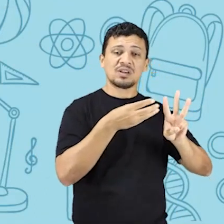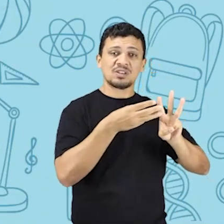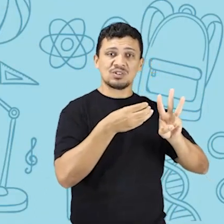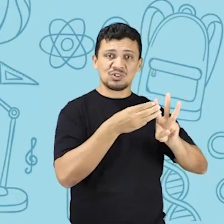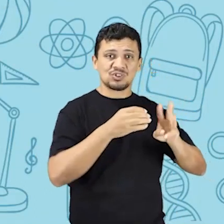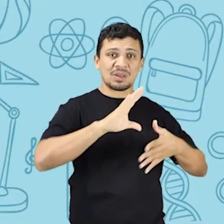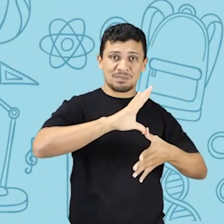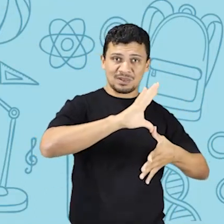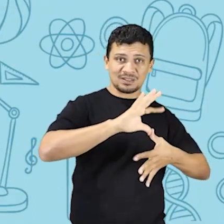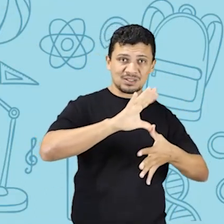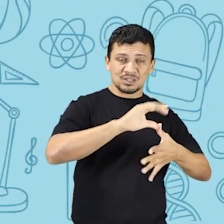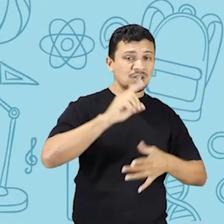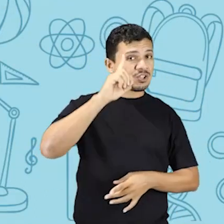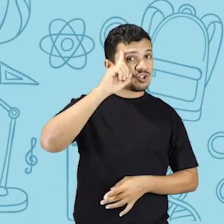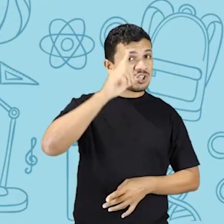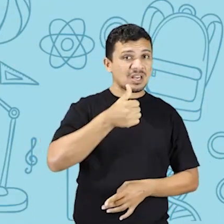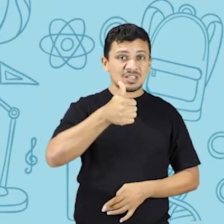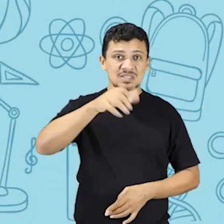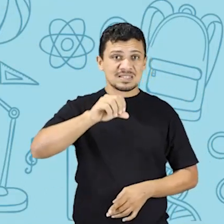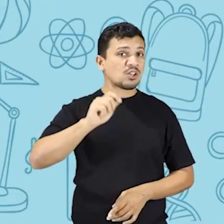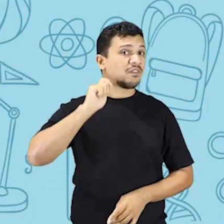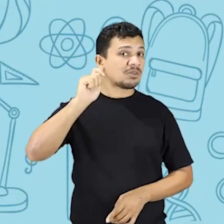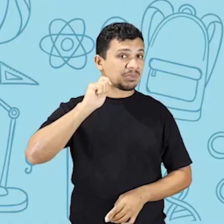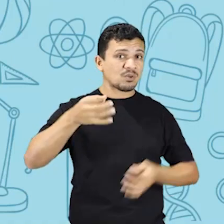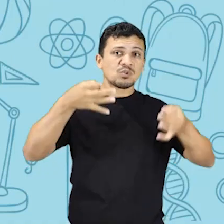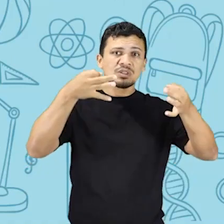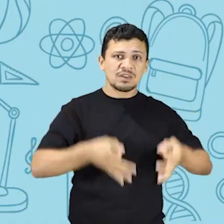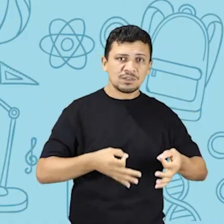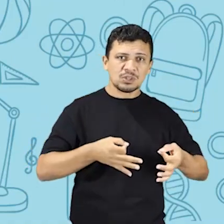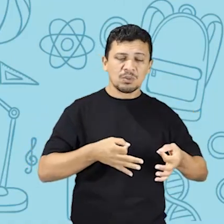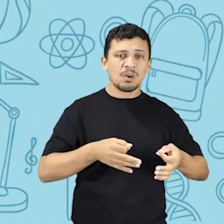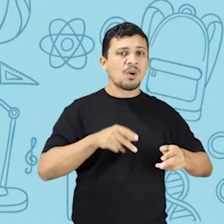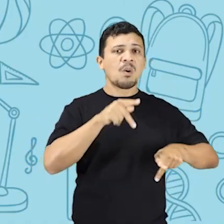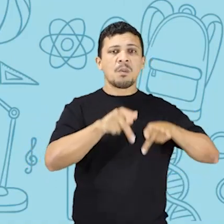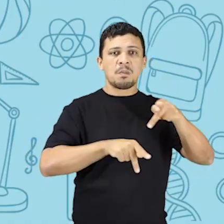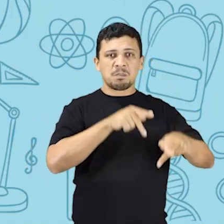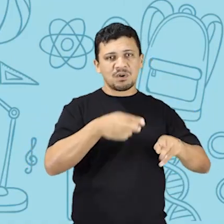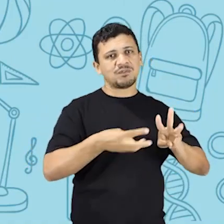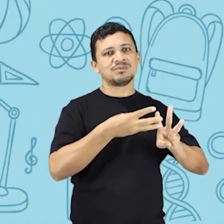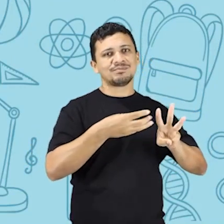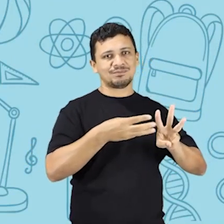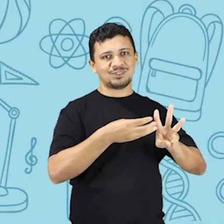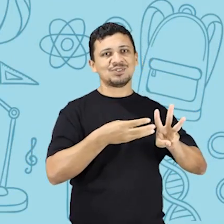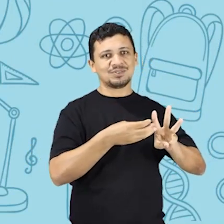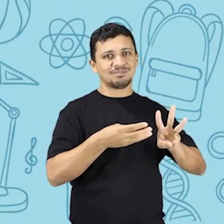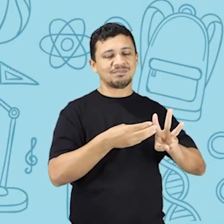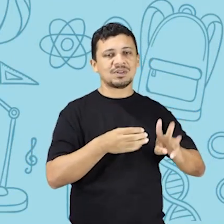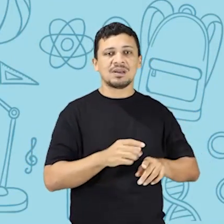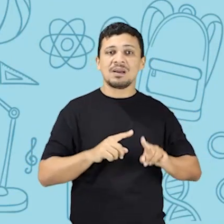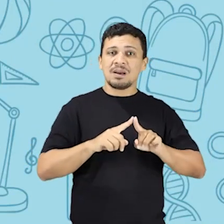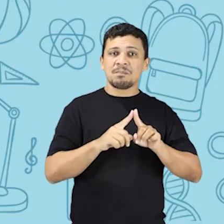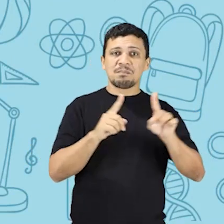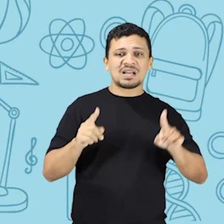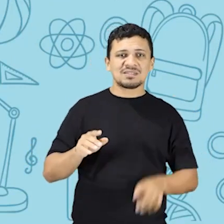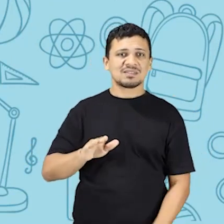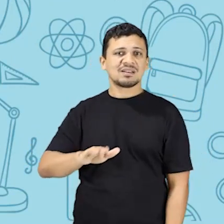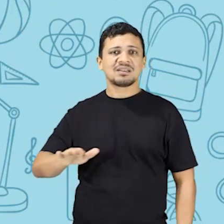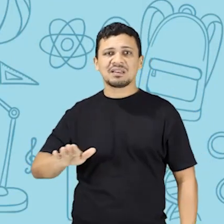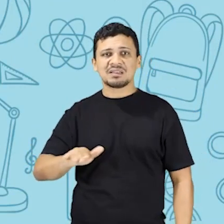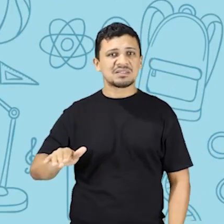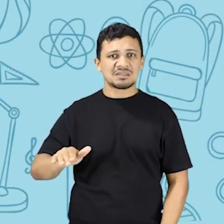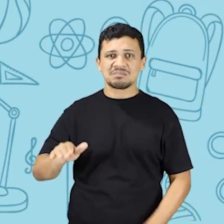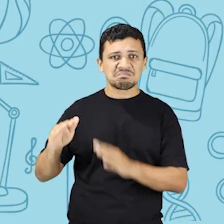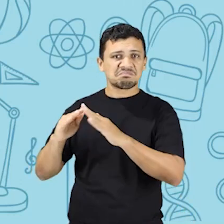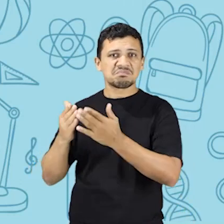Interamericano, o dia 19 de abril ficou definido como Dia dos Povos Indígenas. Mas para a maioria das crianças em